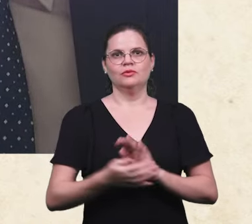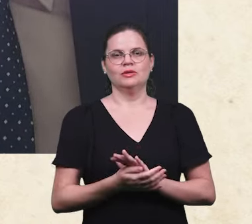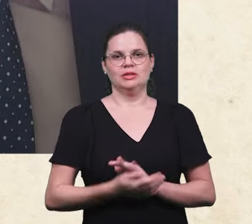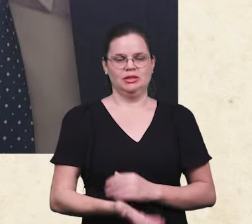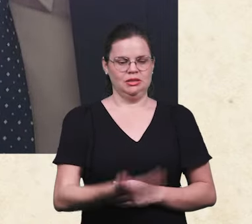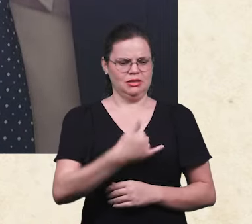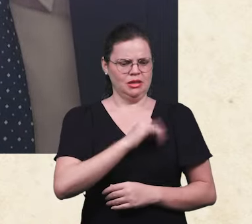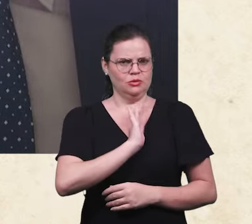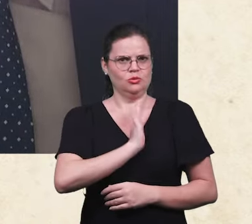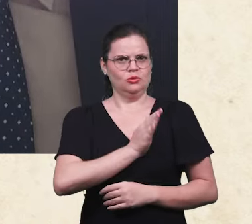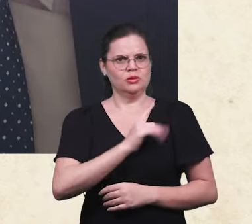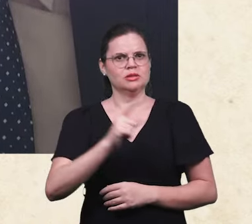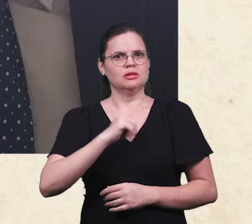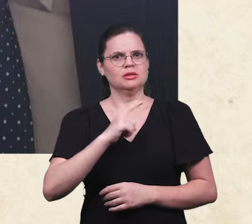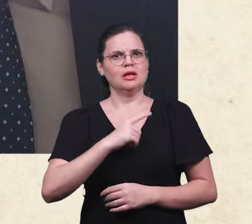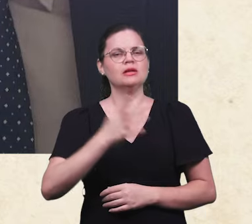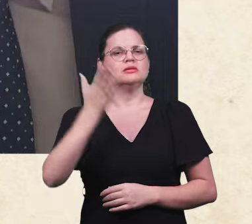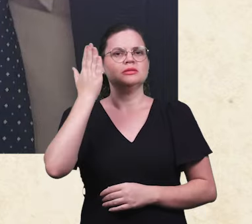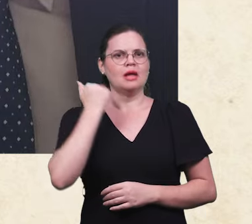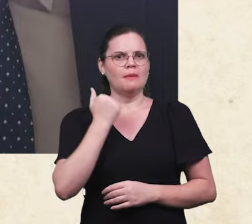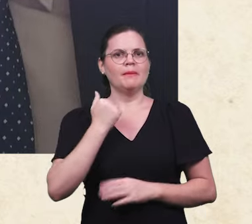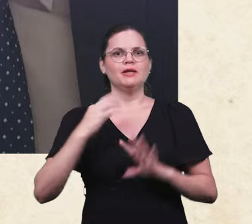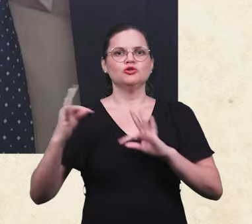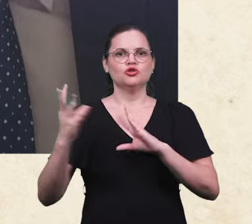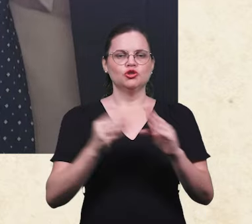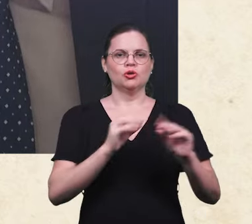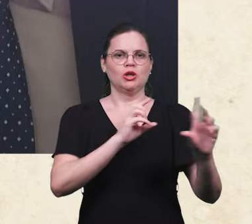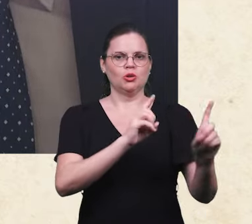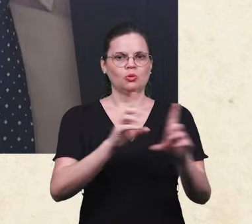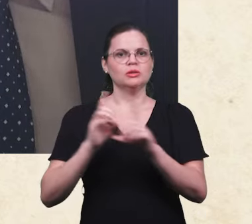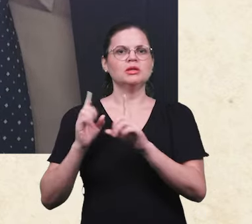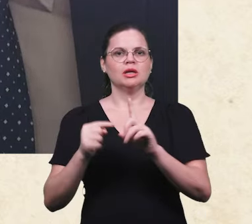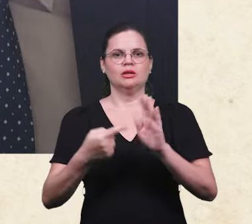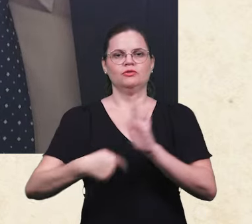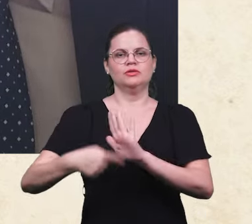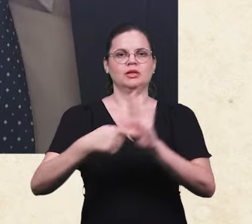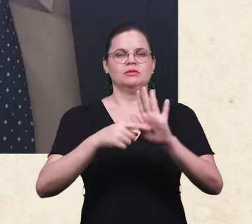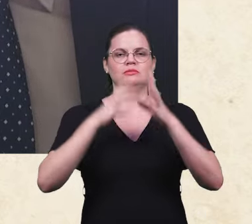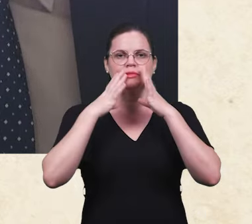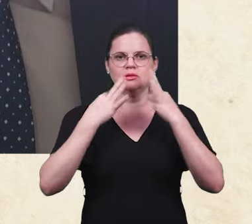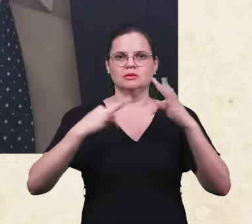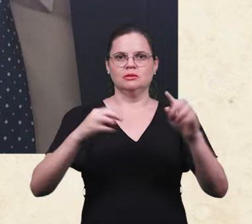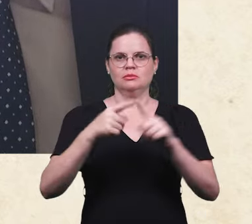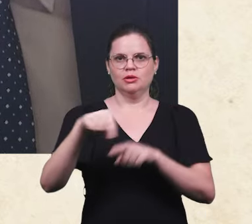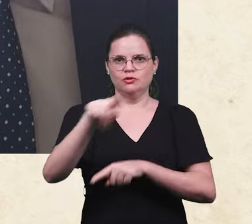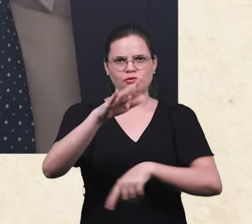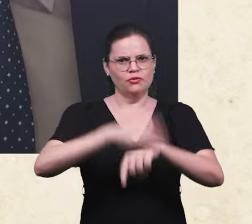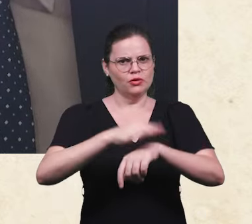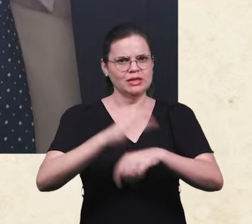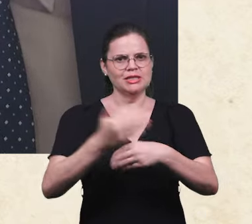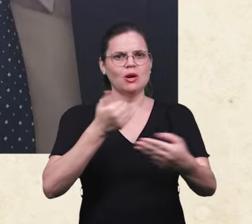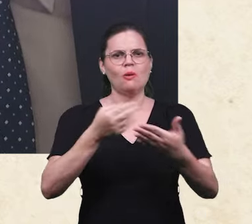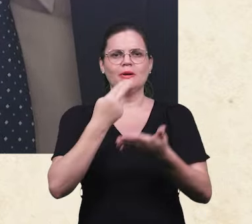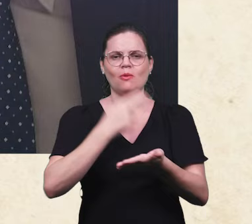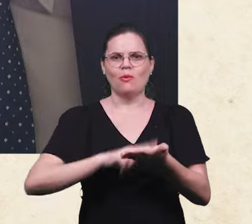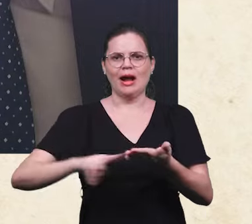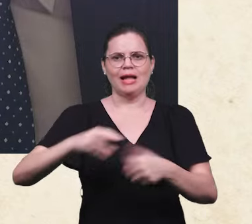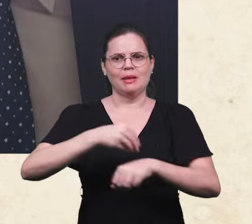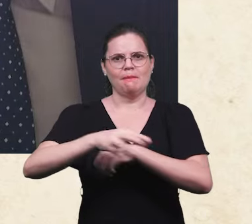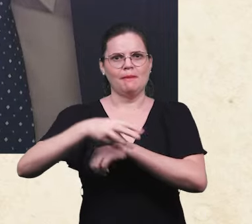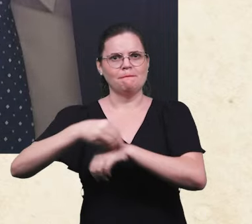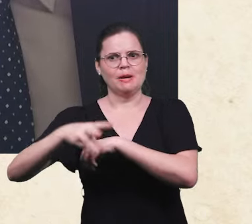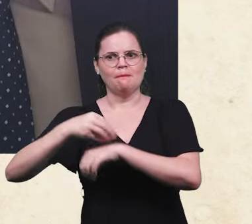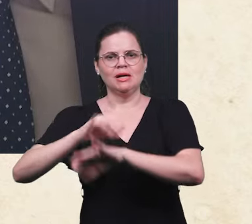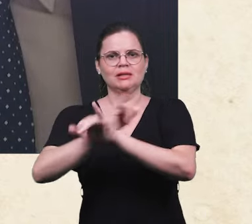nossos corações, conhecida e lida por todos os homens, porque já é manifesto que vós sois a carta de Cristo, ministrada por